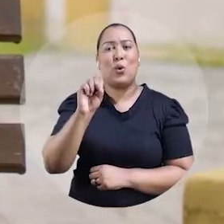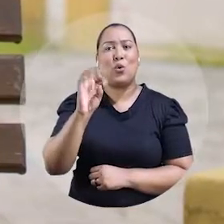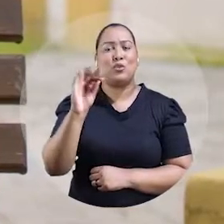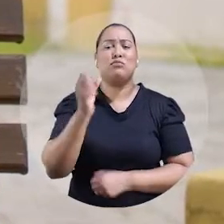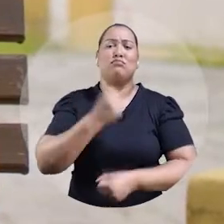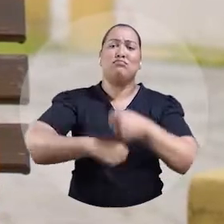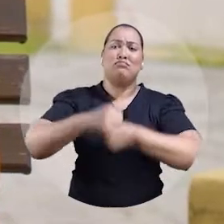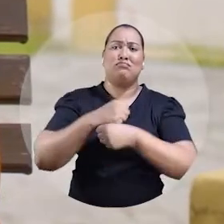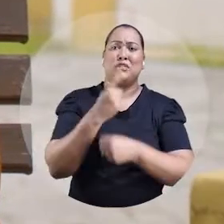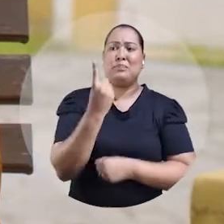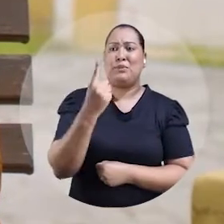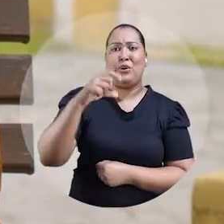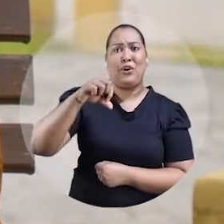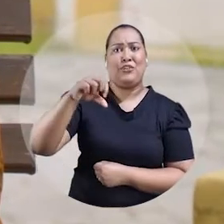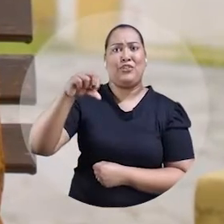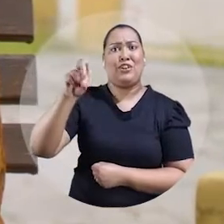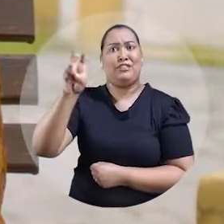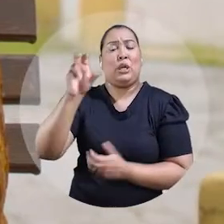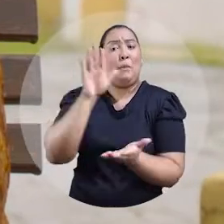publicação em